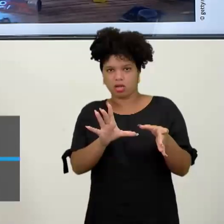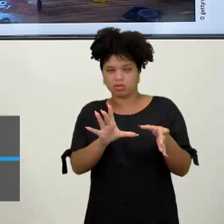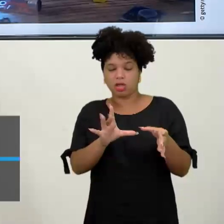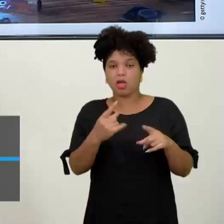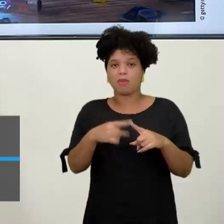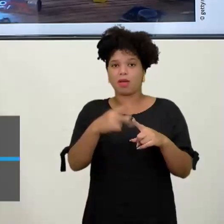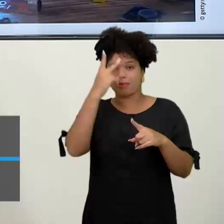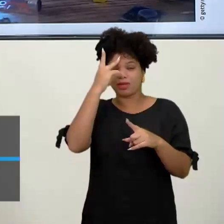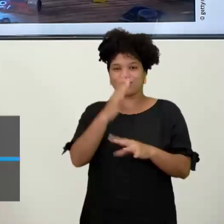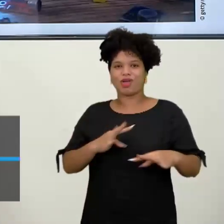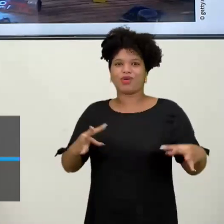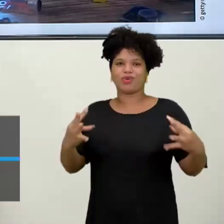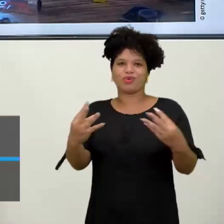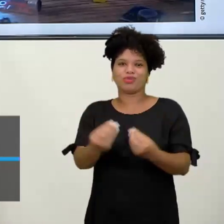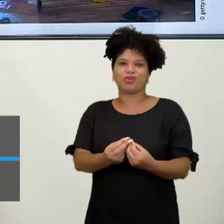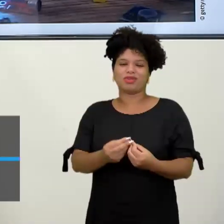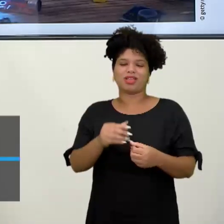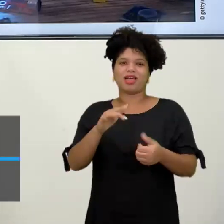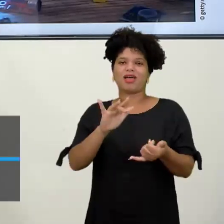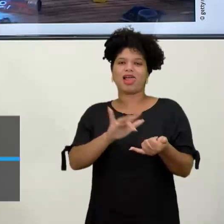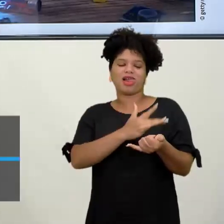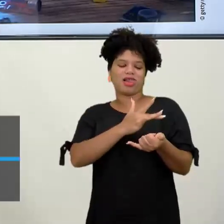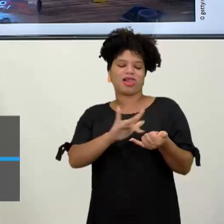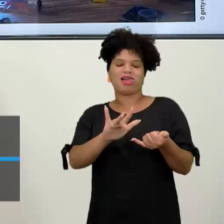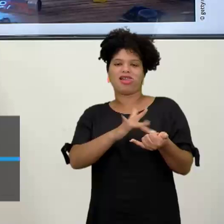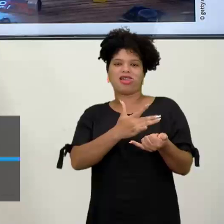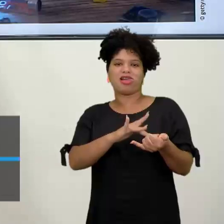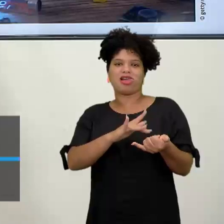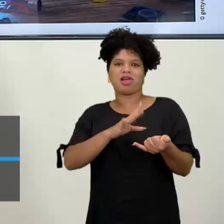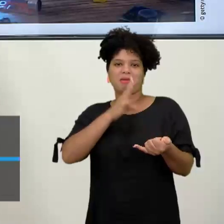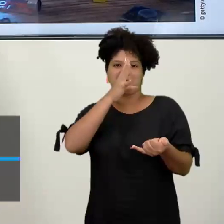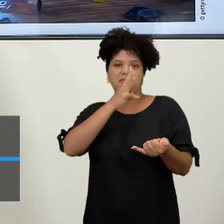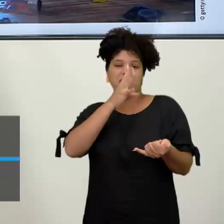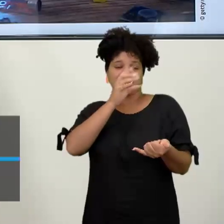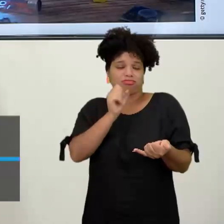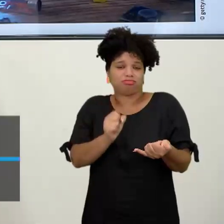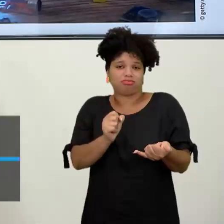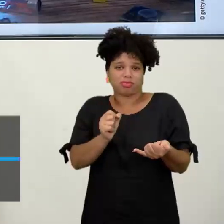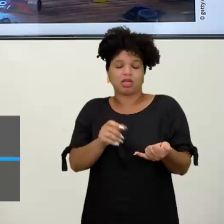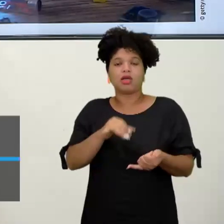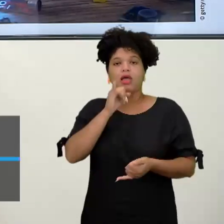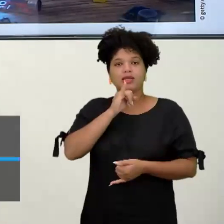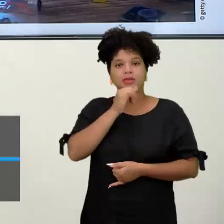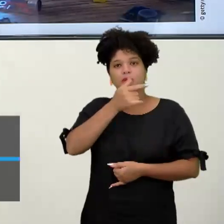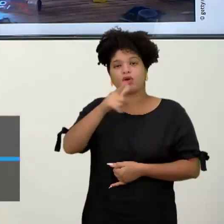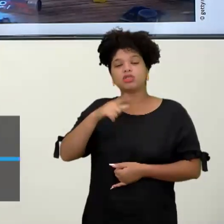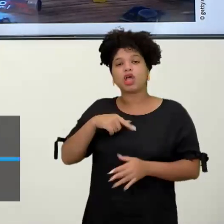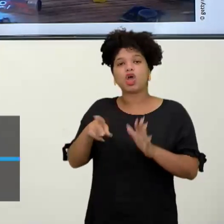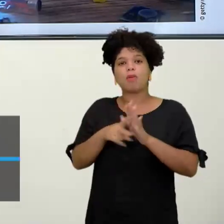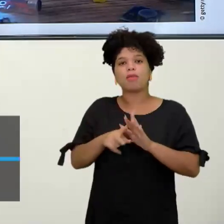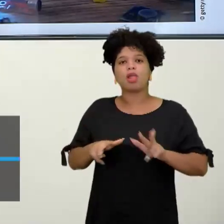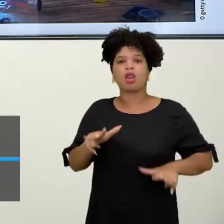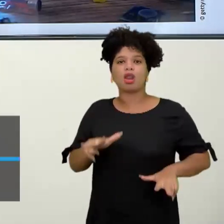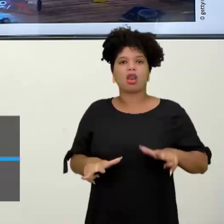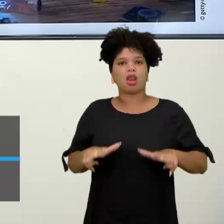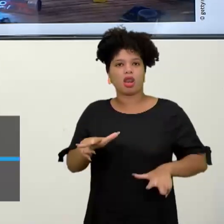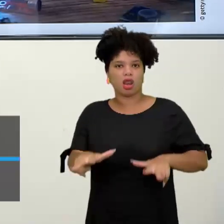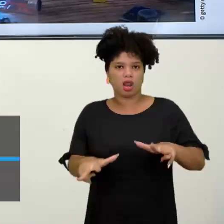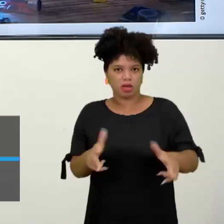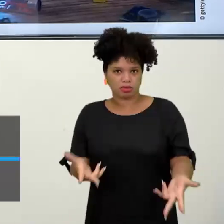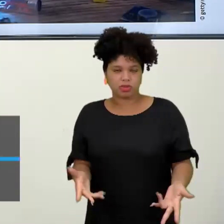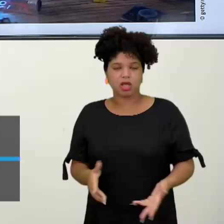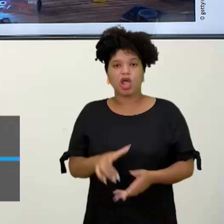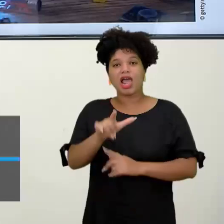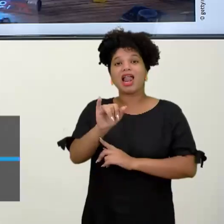que todas as pessoas podem mexer e usar como elas querem, né? Um ótimo exemplo disso é o Linux. Né? Quando a gente fala de